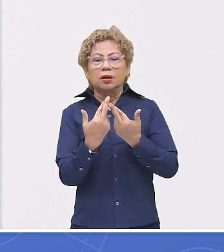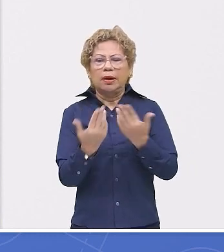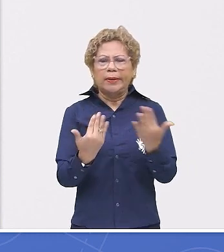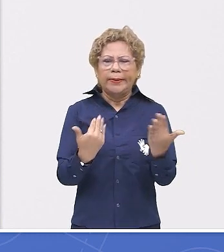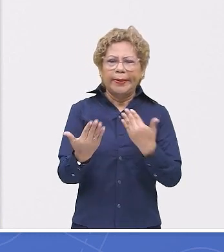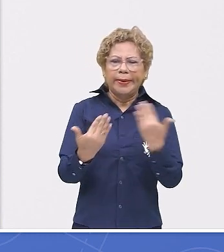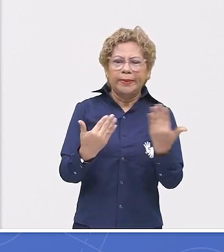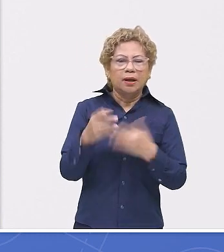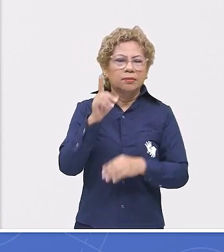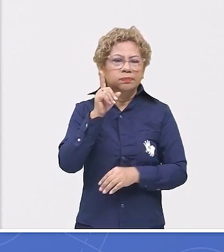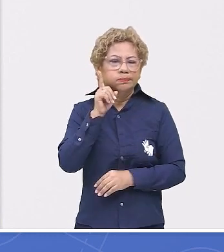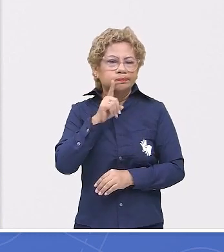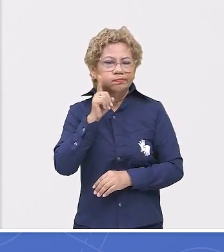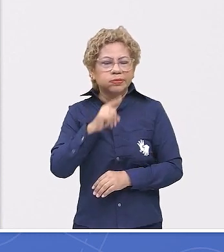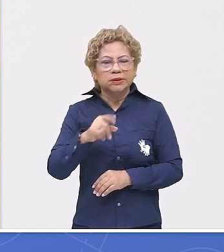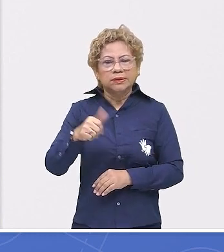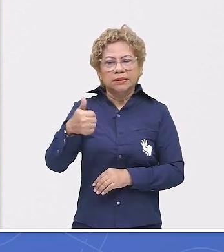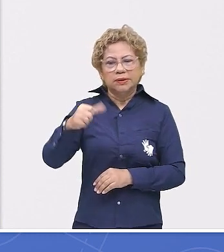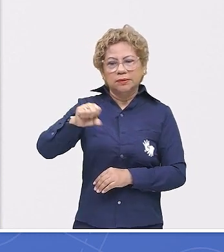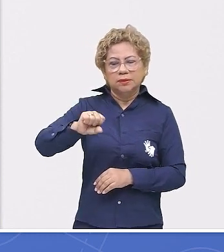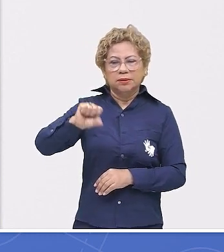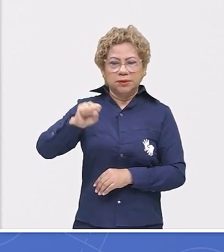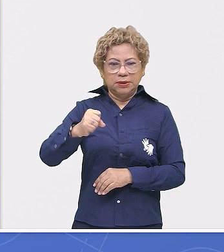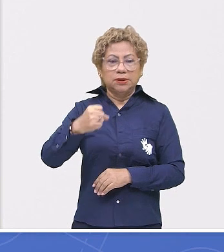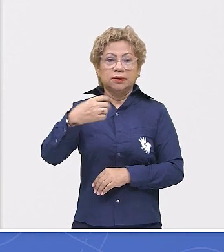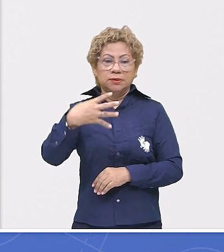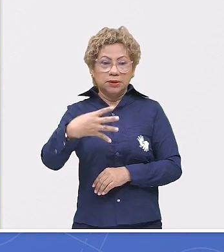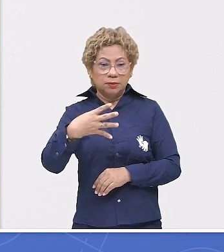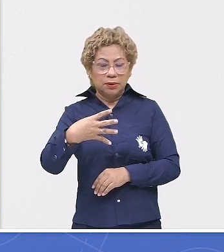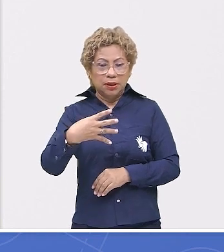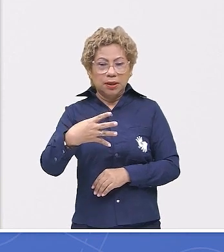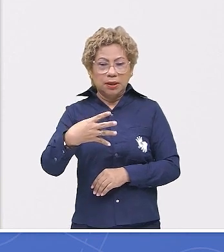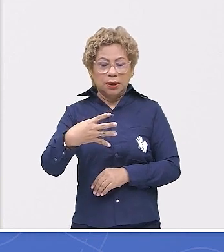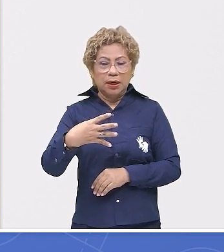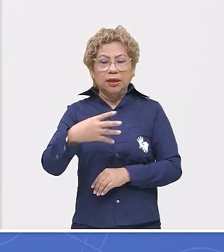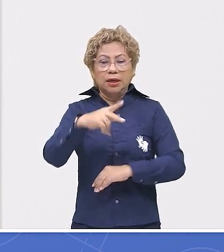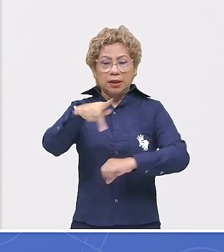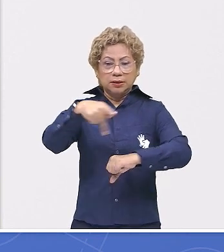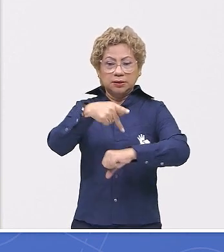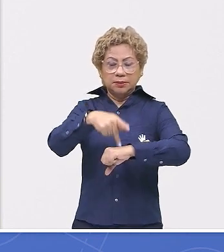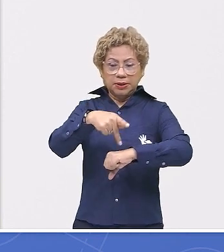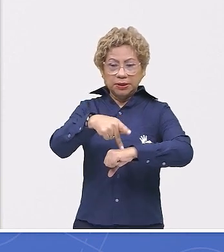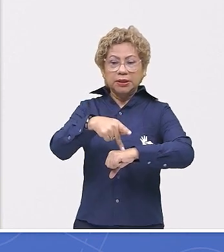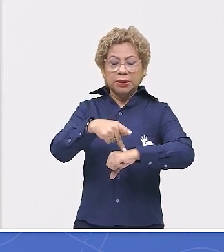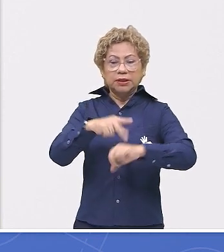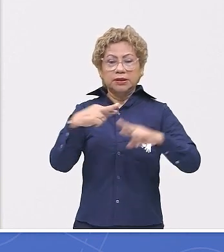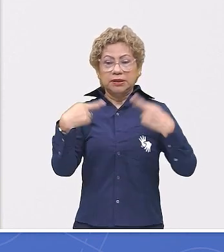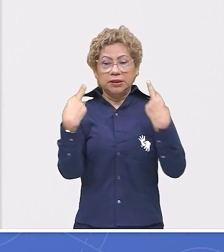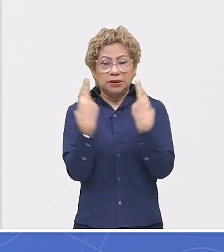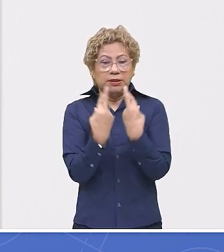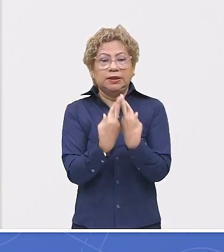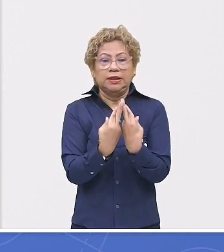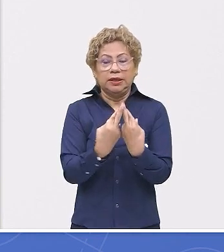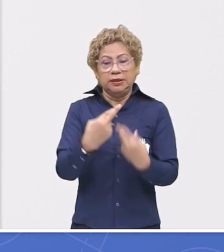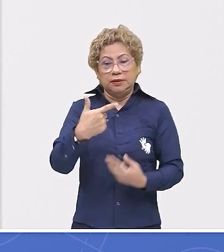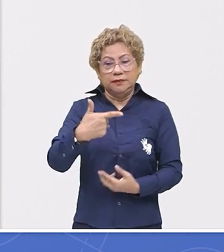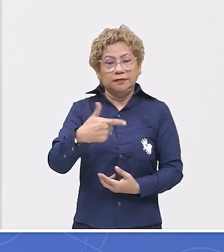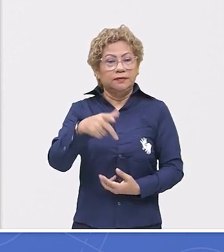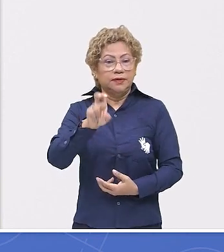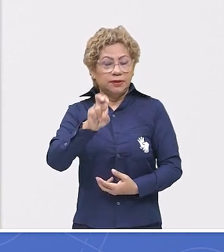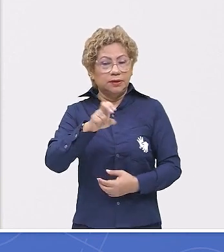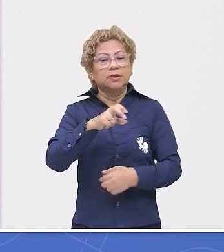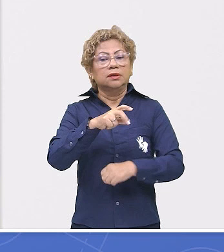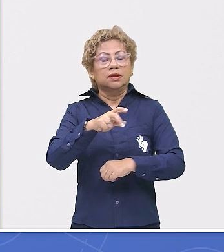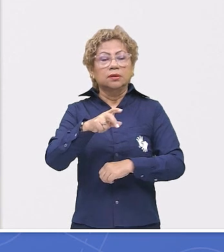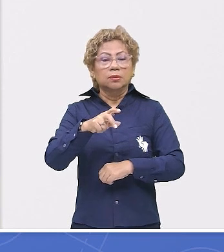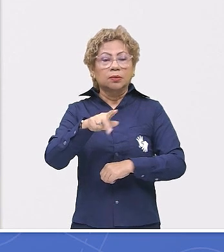em Washington, tá? Com essa conferência, vamos ter aí 25 países reunidos. Então, esses 25